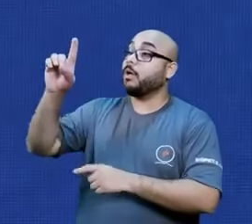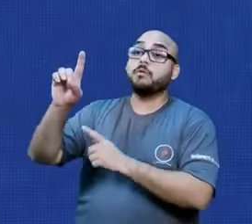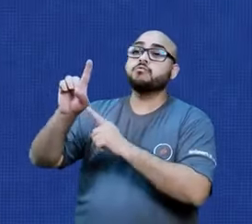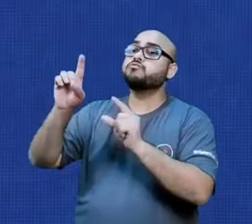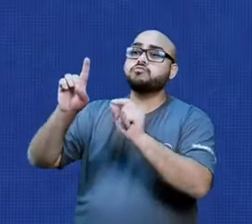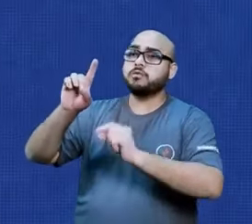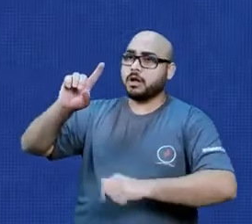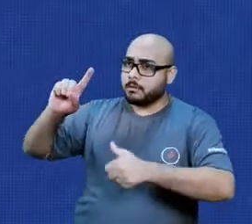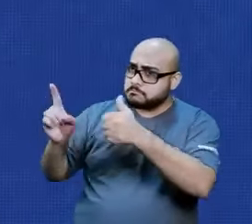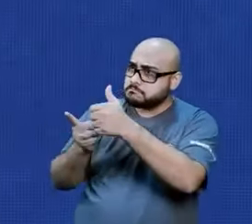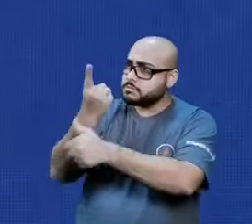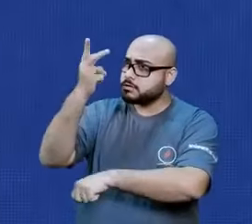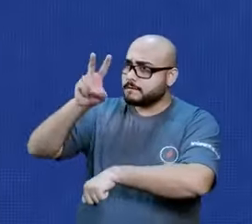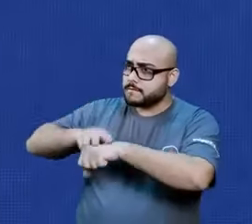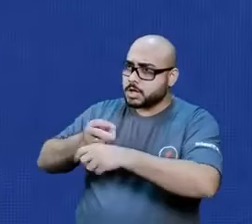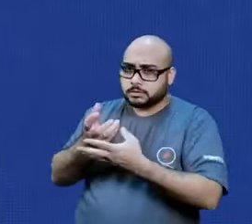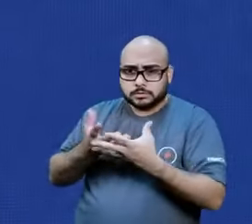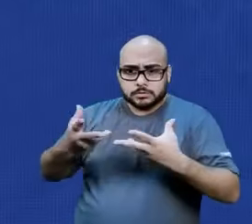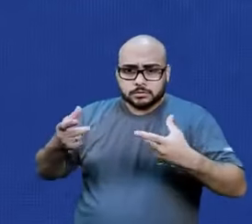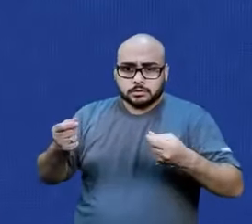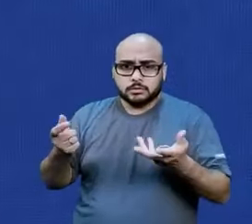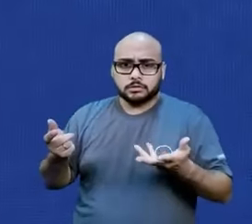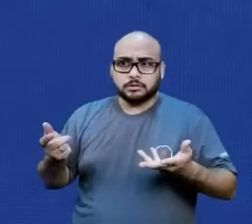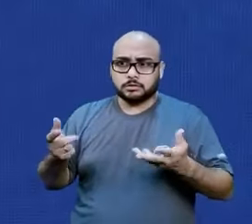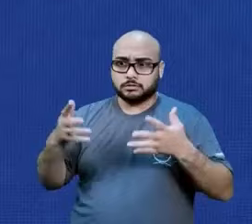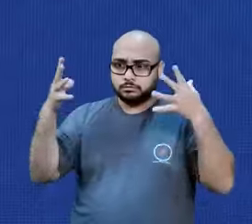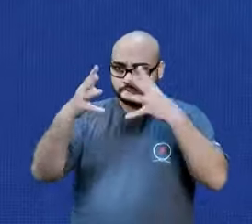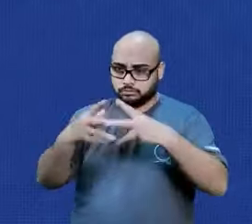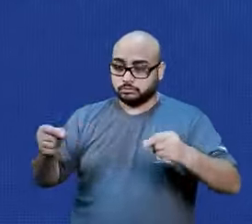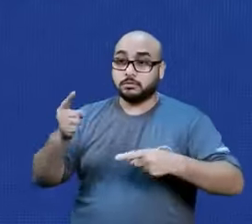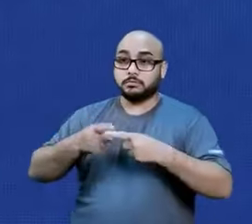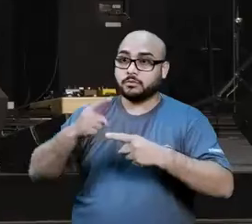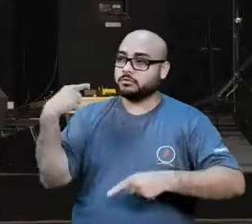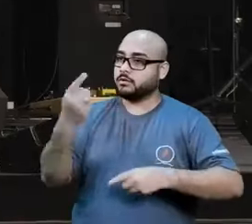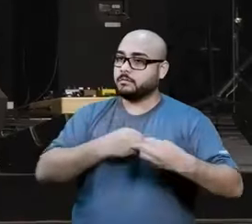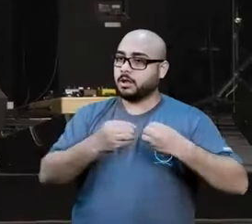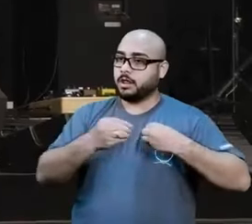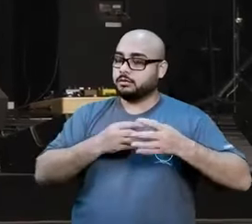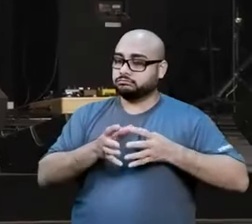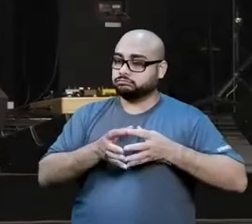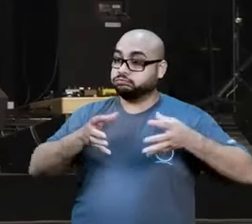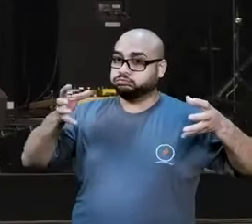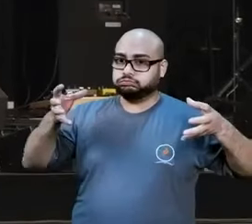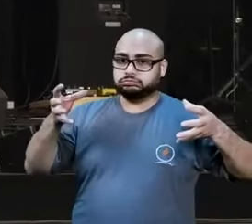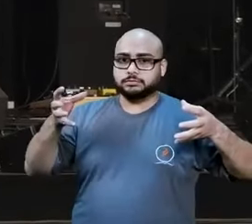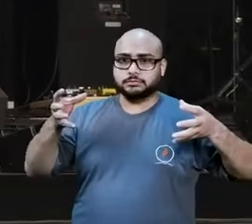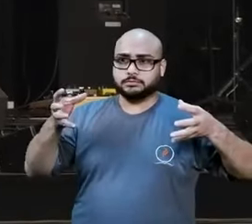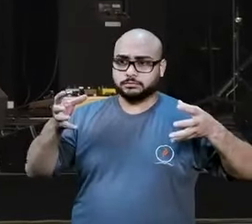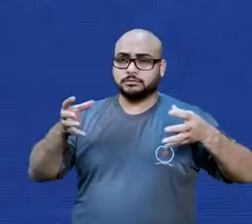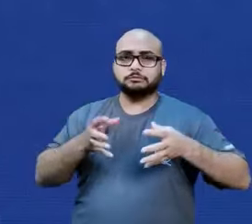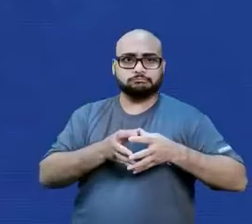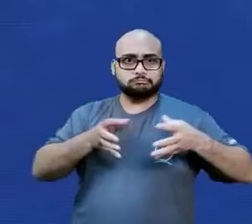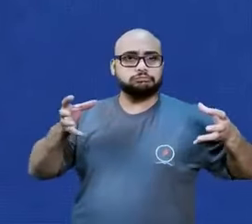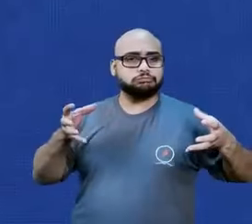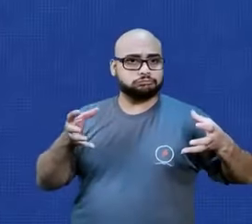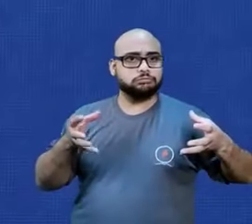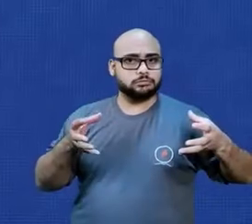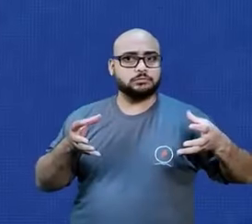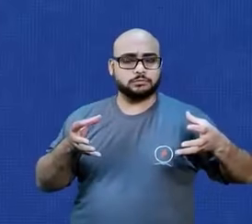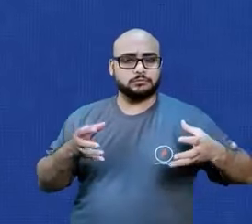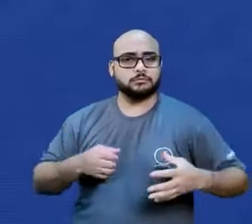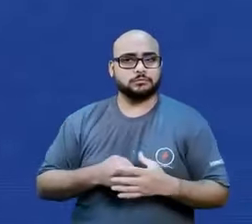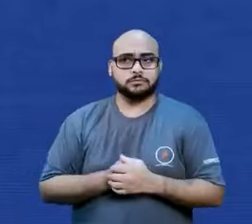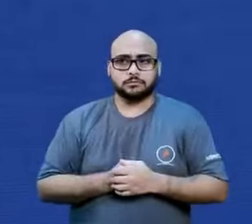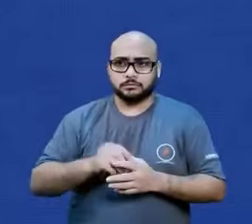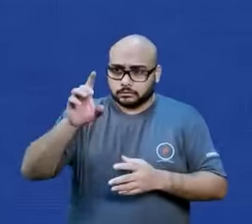esgotar pela grandeza dos nossos pecados por isso que ela é nova a cada manhã então Deus age baseado no seu